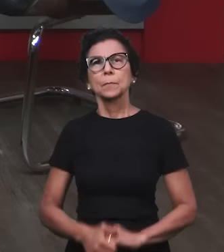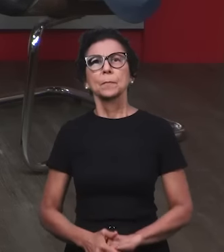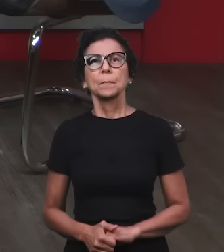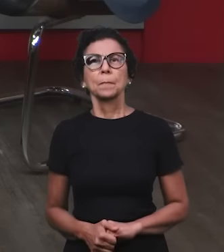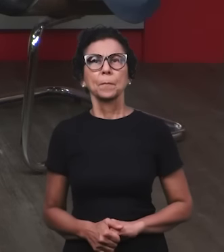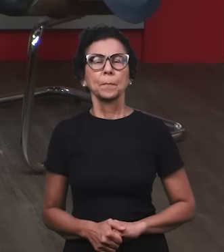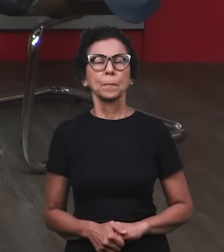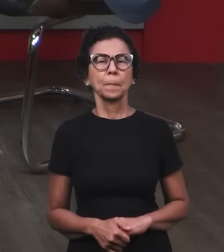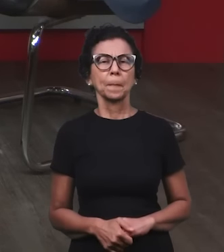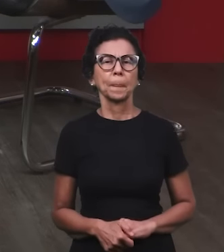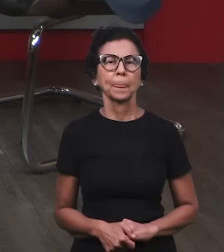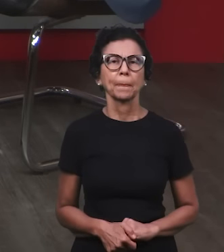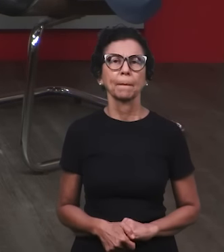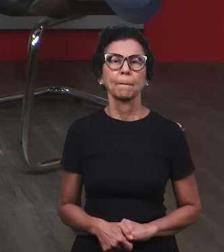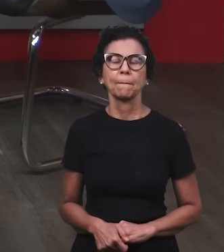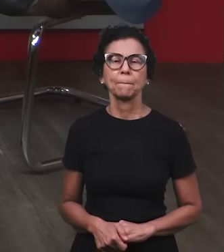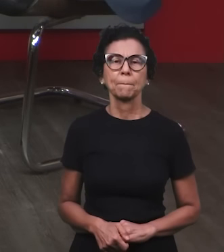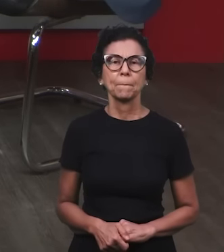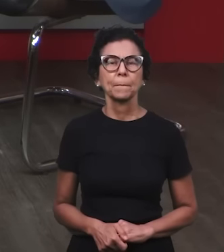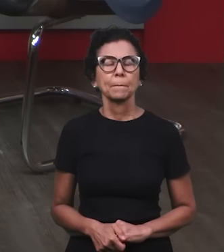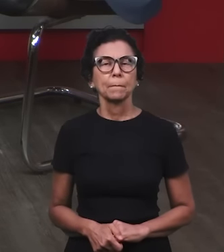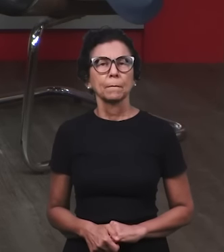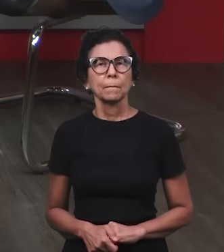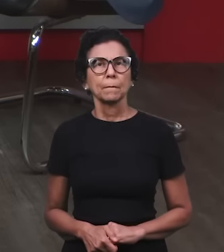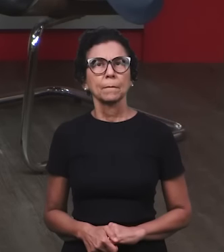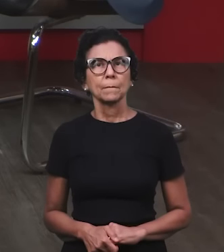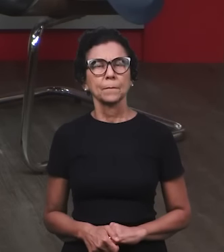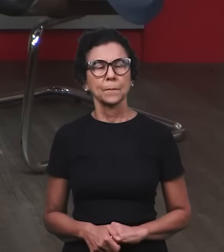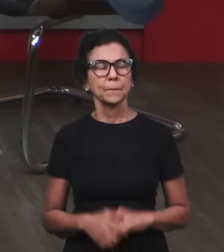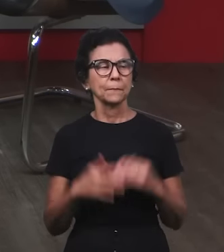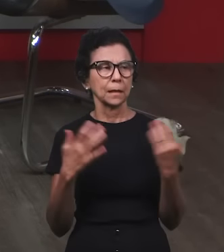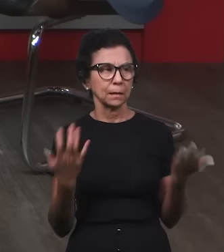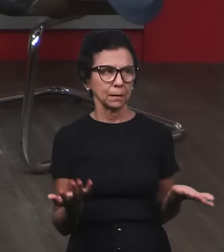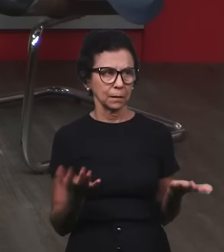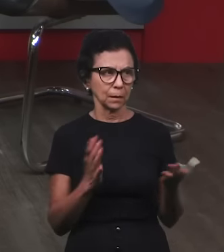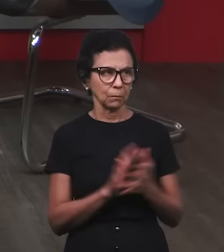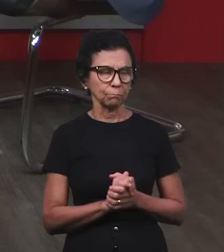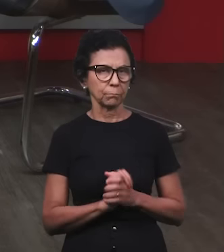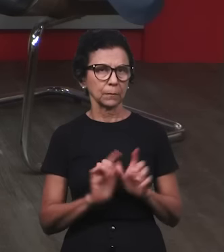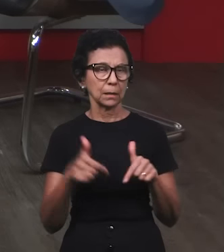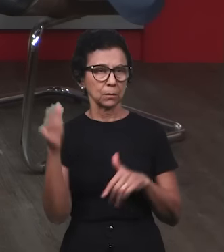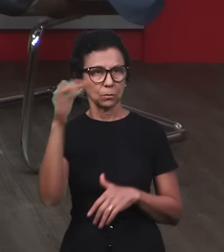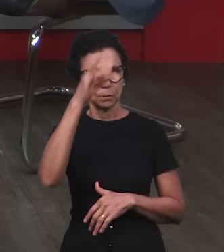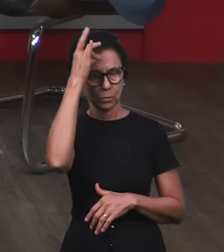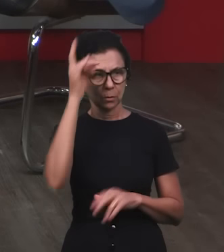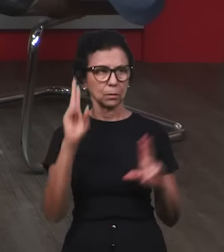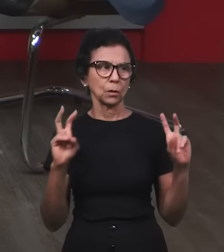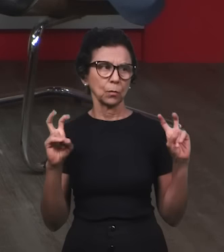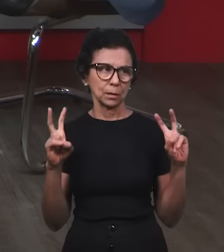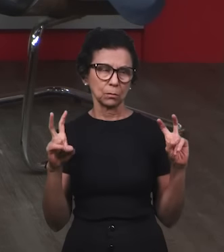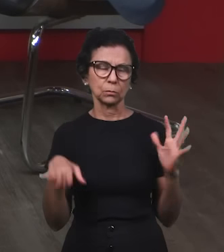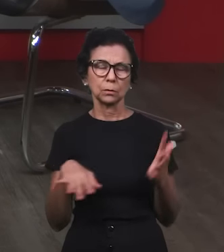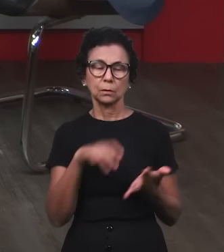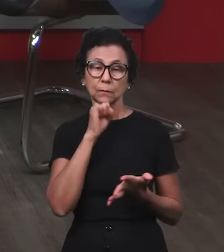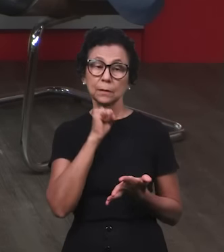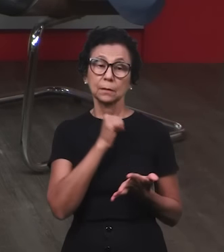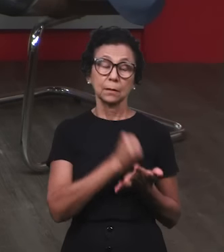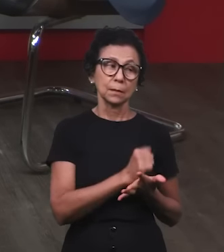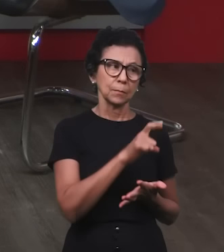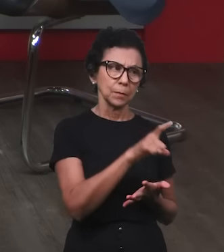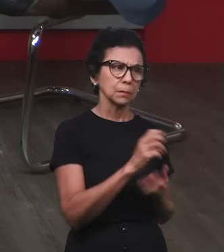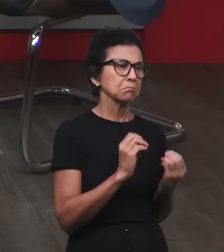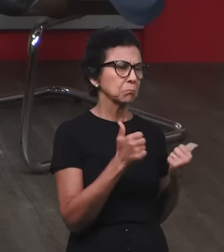Alexandre, interessante, quer dizer, nós estamos conversando sobre a manifestação do Espírito Santo, e no Velho Testamento você falou